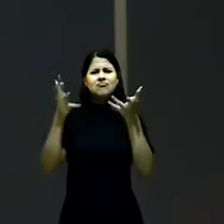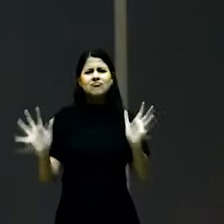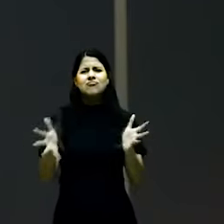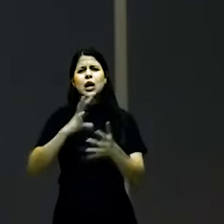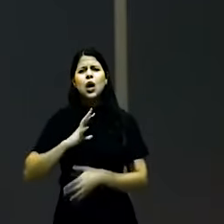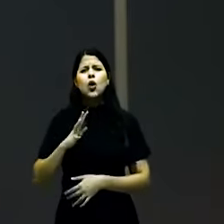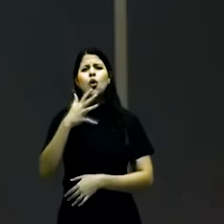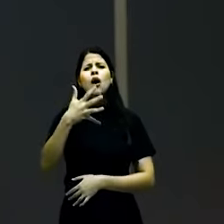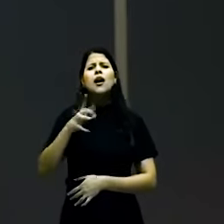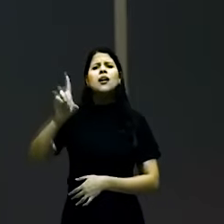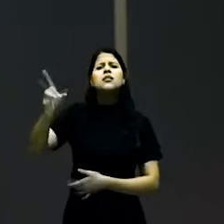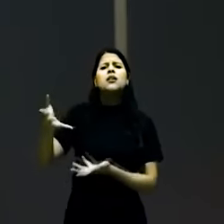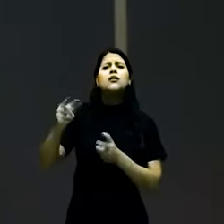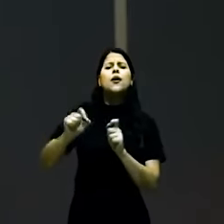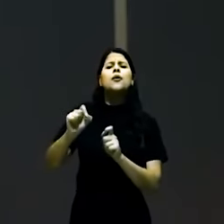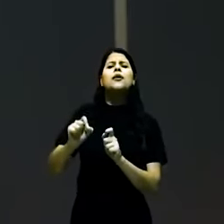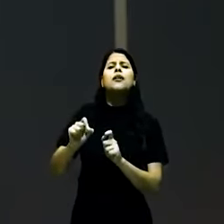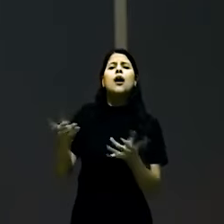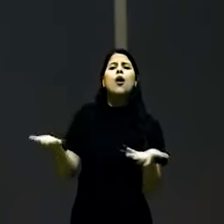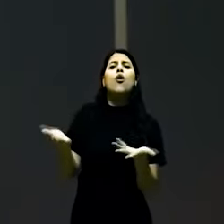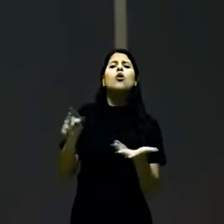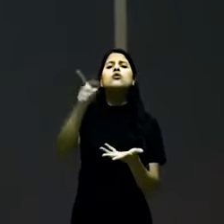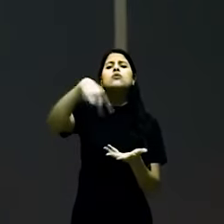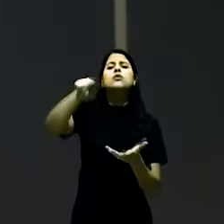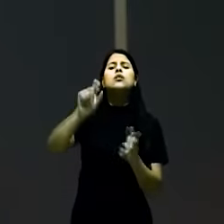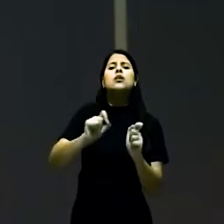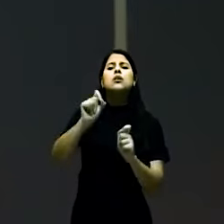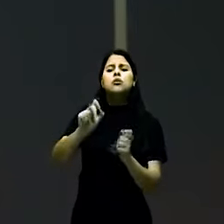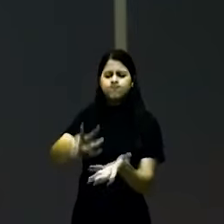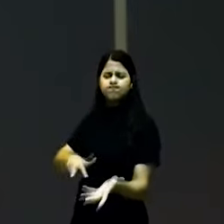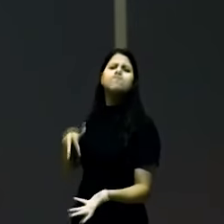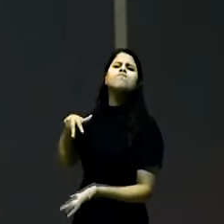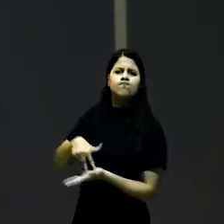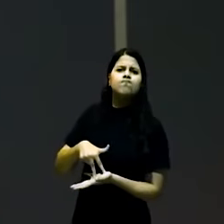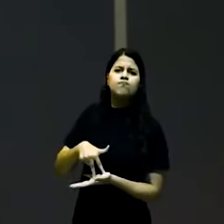O convite de Deus a você essa noite é o seguinte: enfrente,